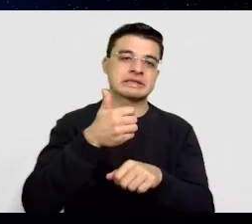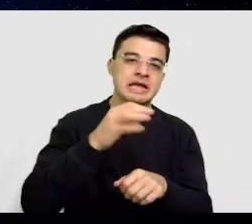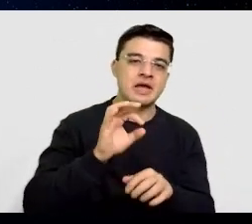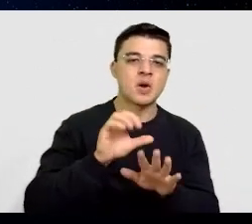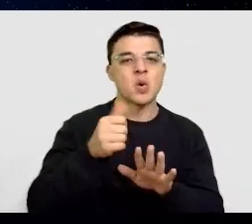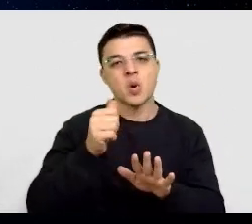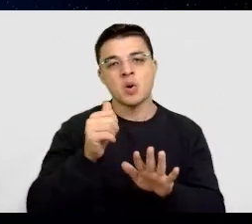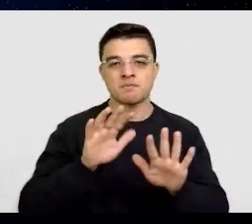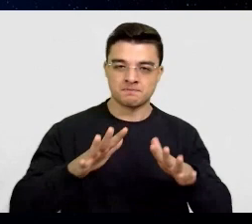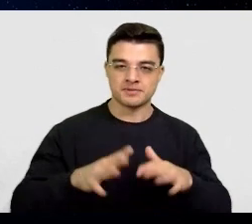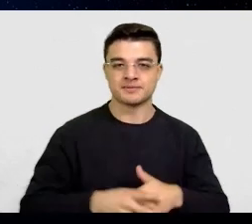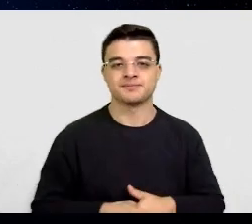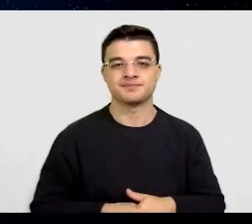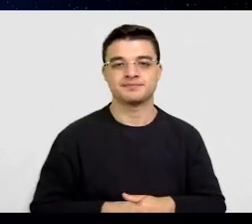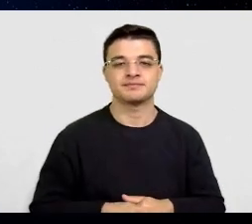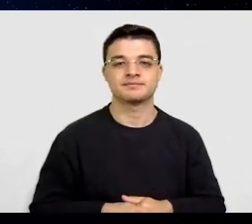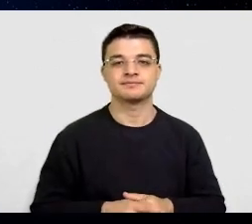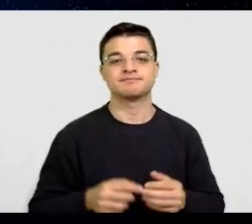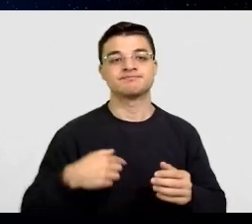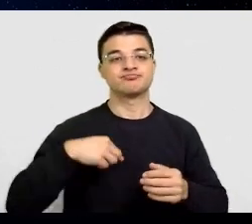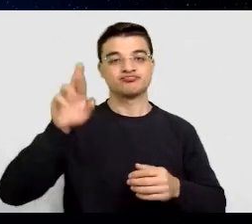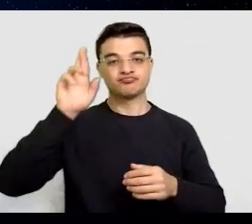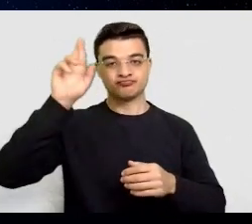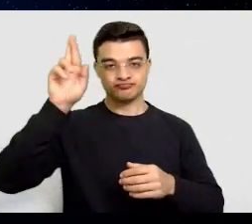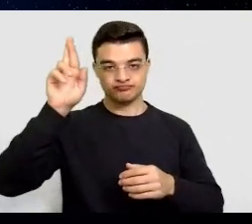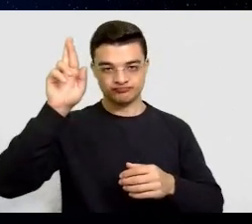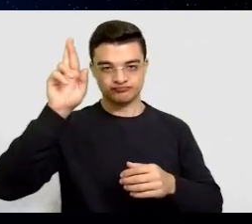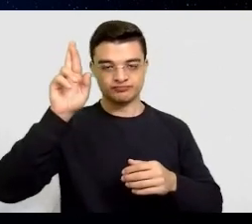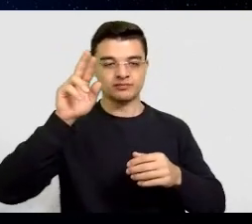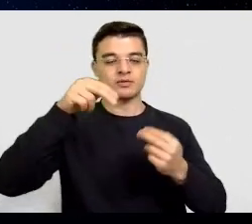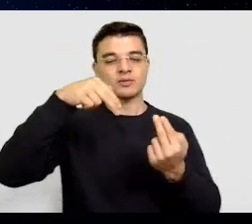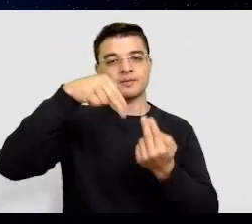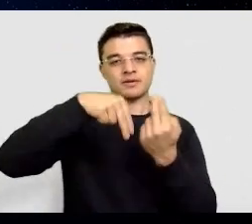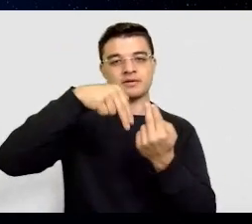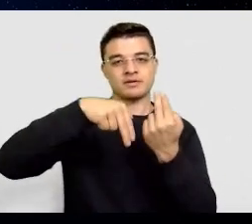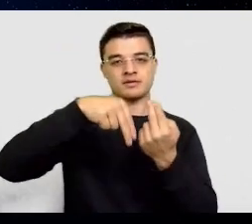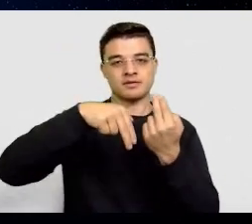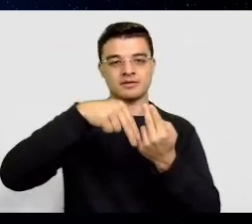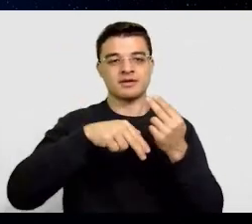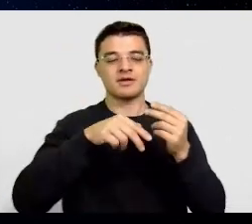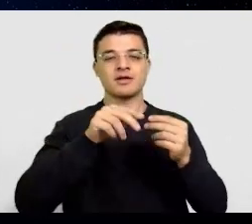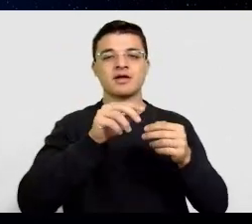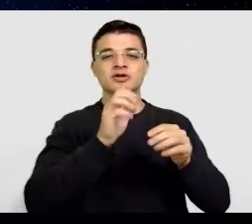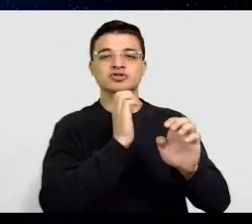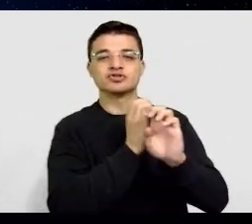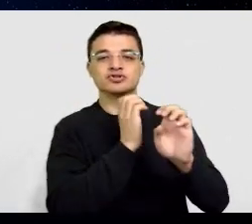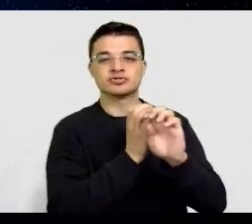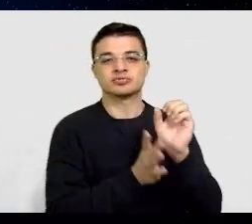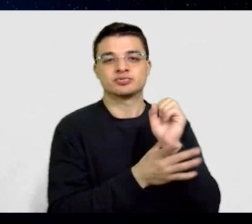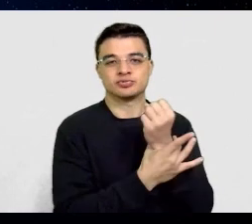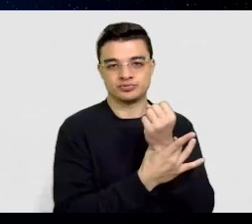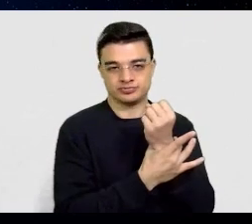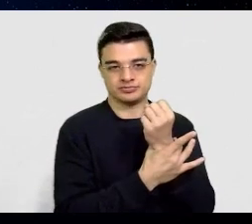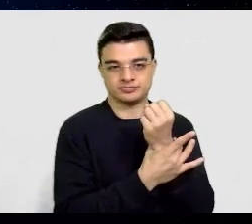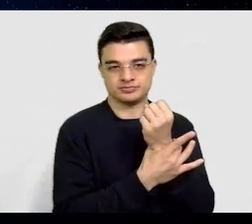Atualmente, eu estou como Lead Security Engineer no Nubank. Sou um dos cofundadores da GoHack, instrutores